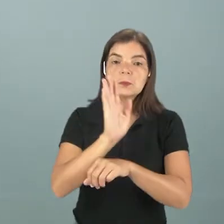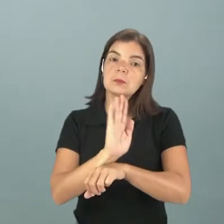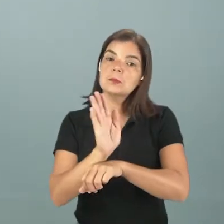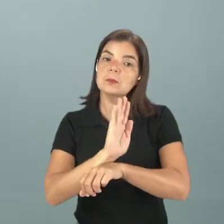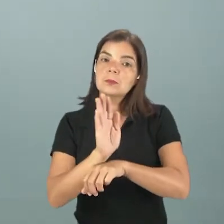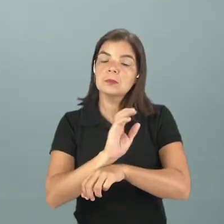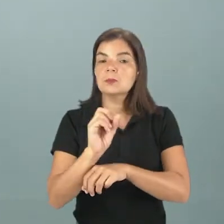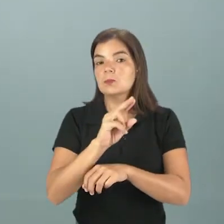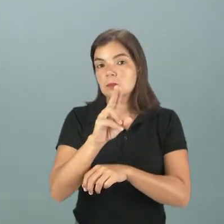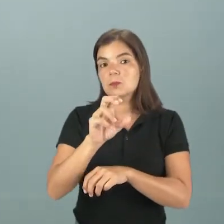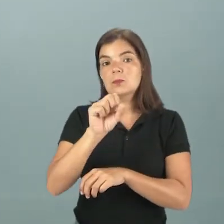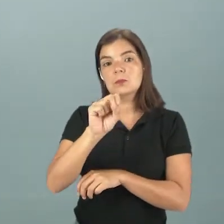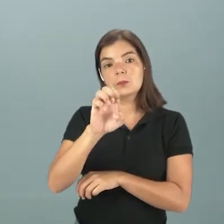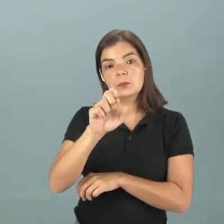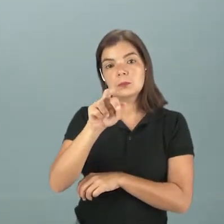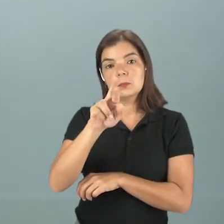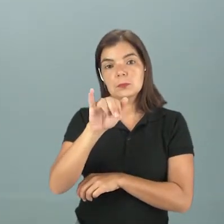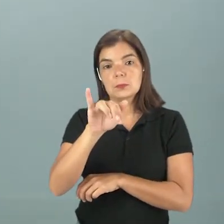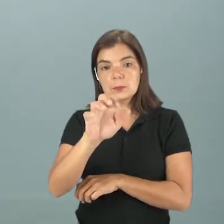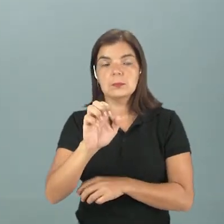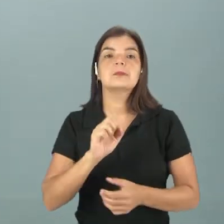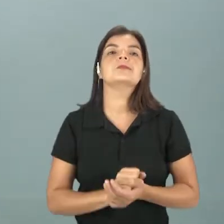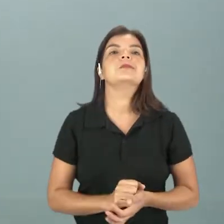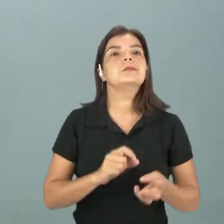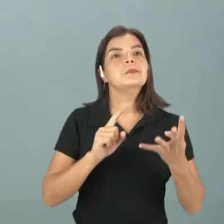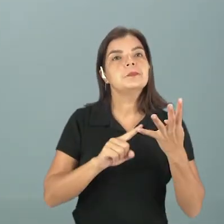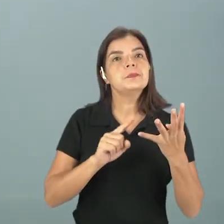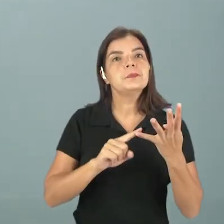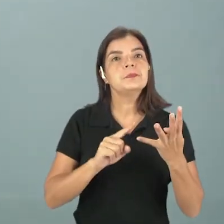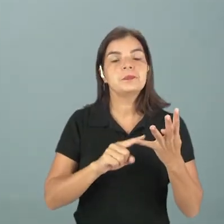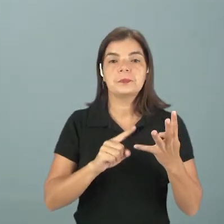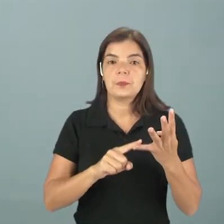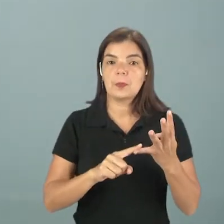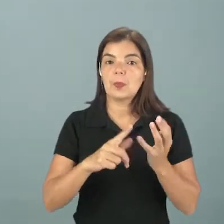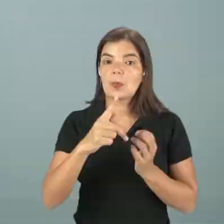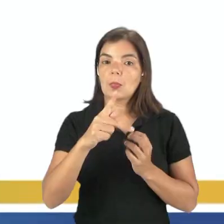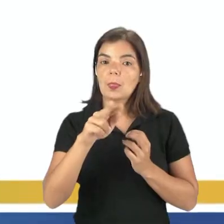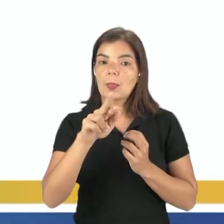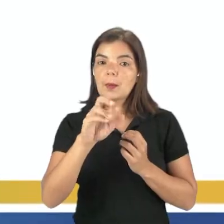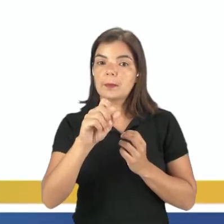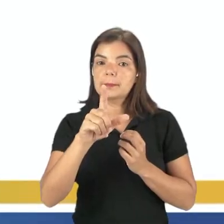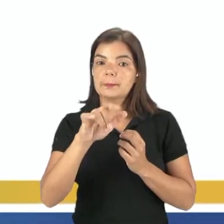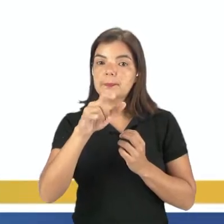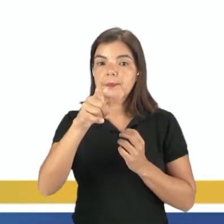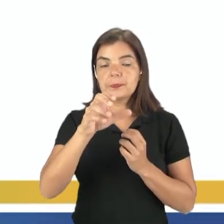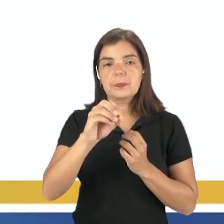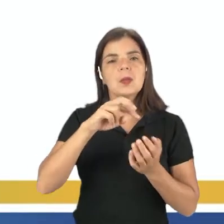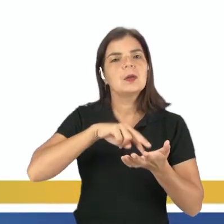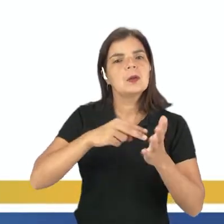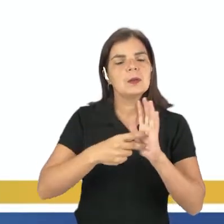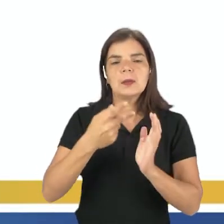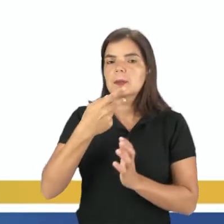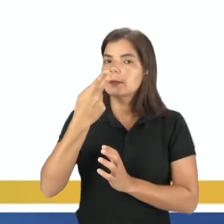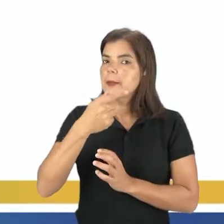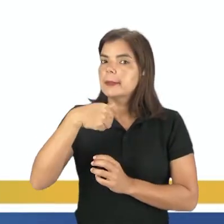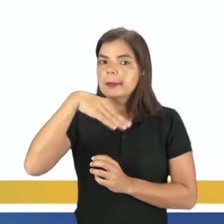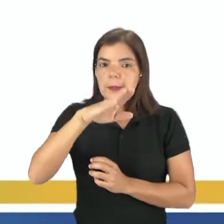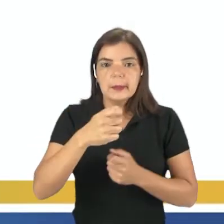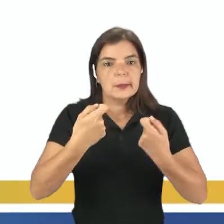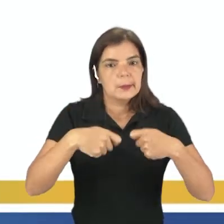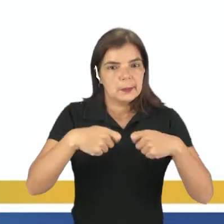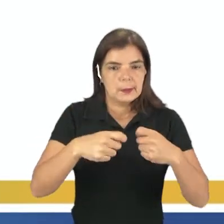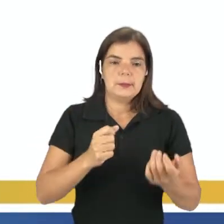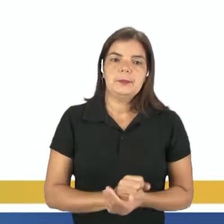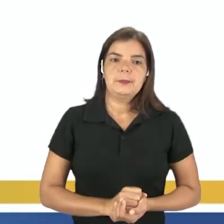até mesmo aquela série. Quarto ponto. Não seja prolixo. O que isso quer dizer? Não fale mais do que o